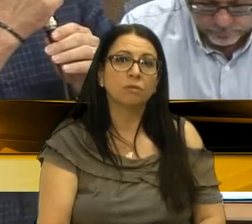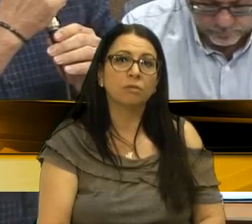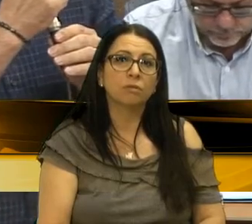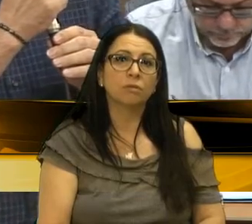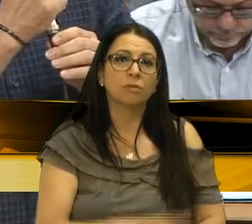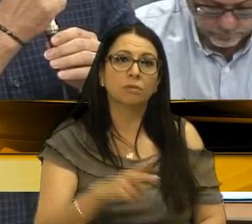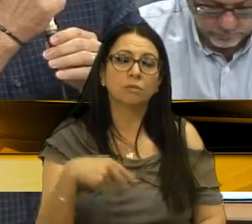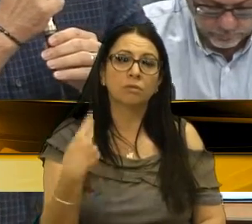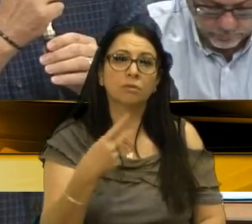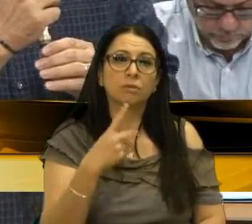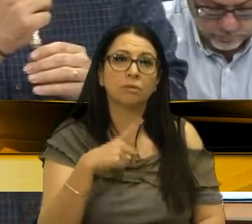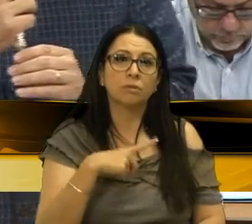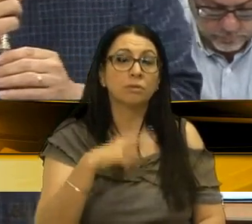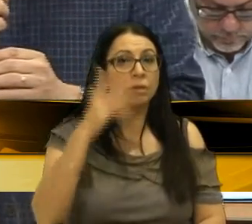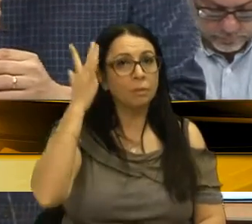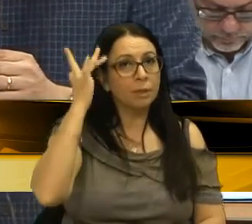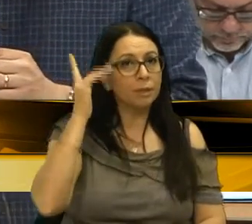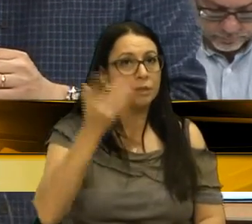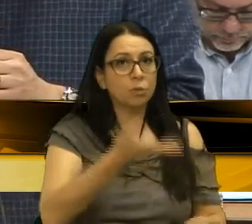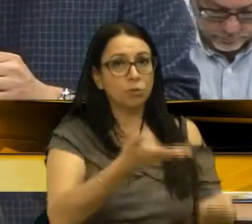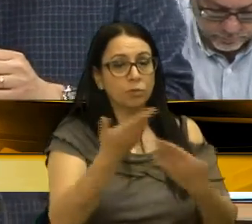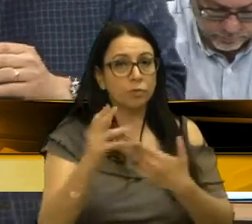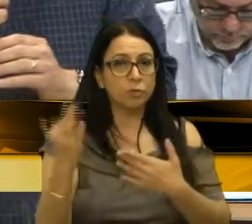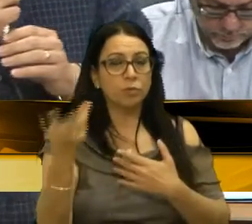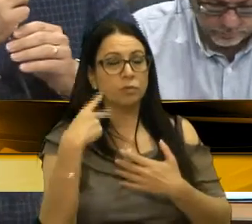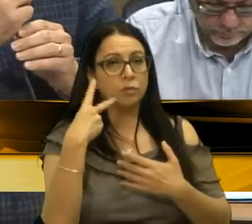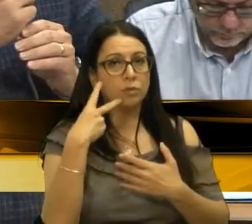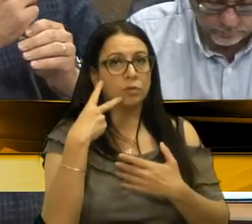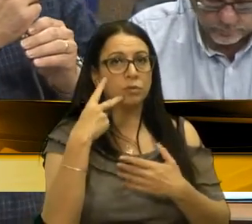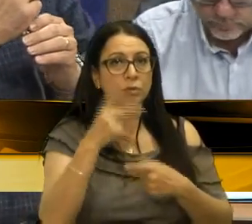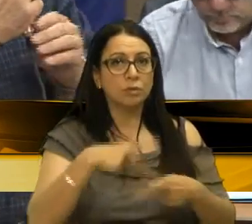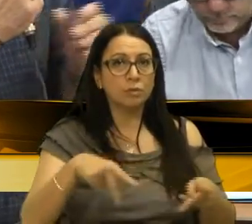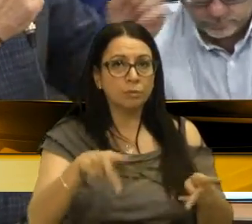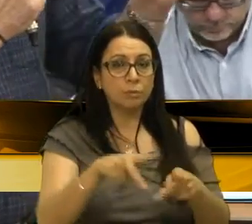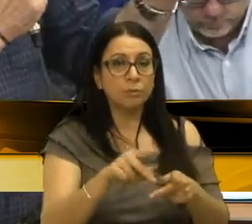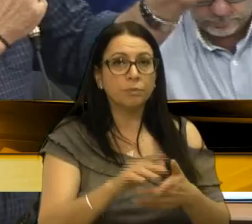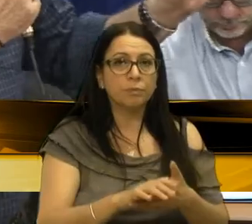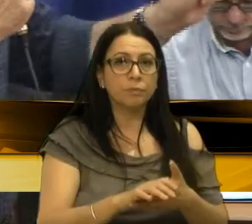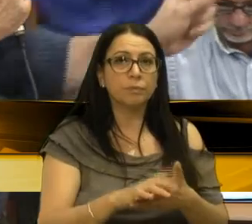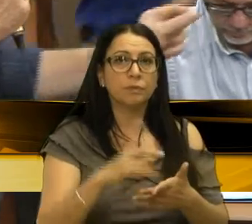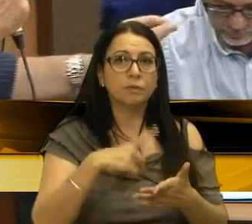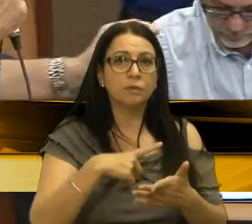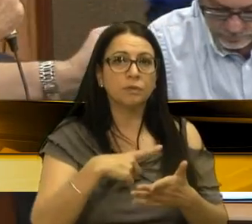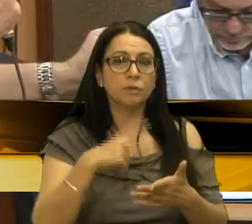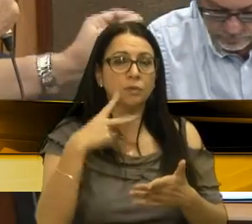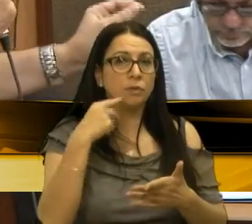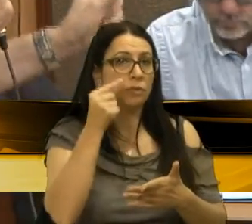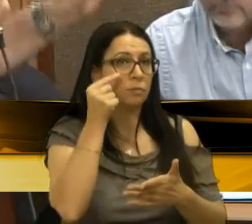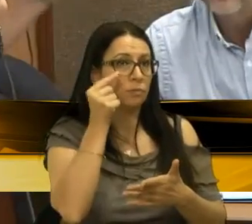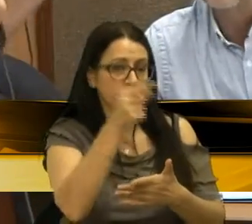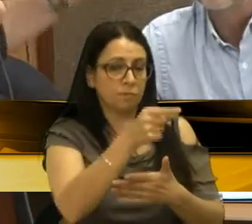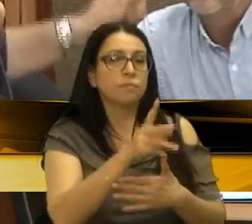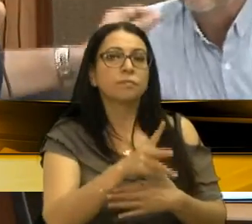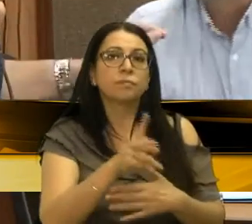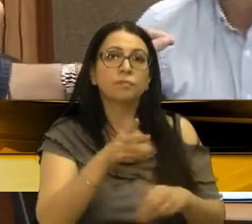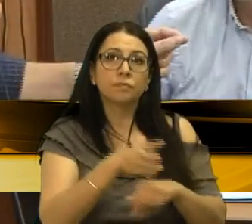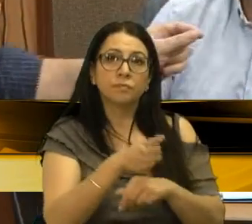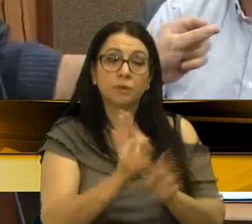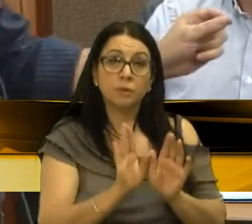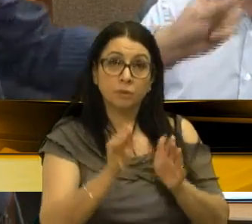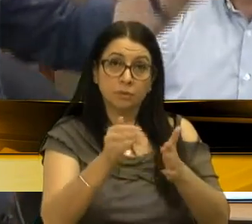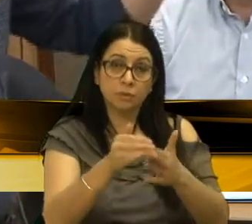Nós vamos ter amanhã, e eu deixo o convite aos nobres pares e à população, vamos ter, vereador Paulo Périco, Vossa Excelência, que faz parte da